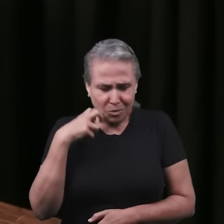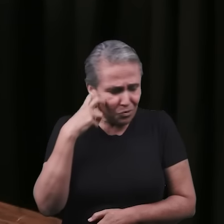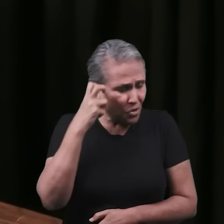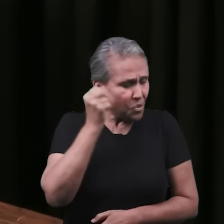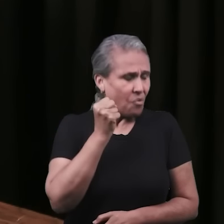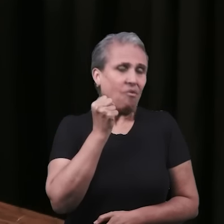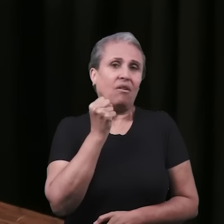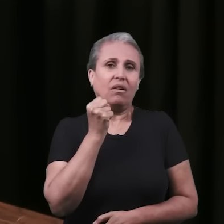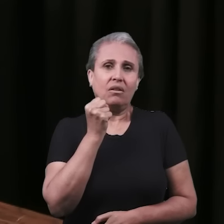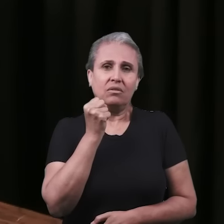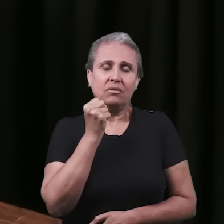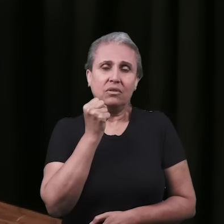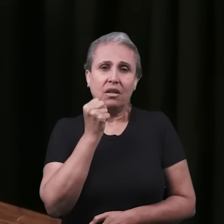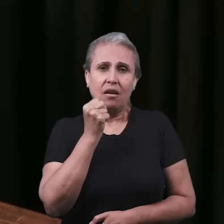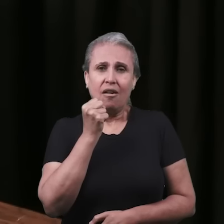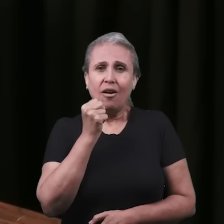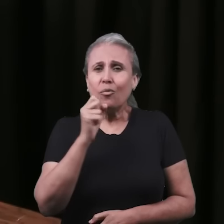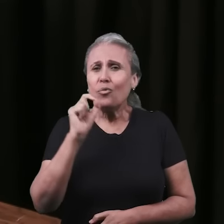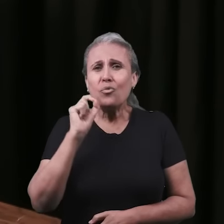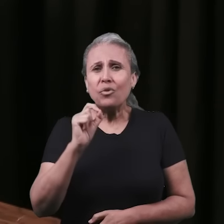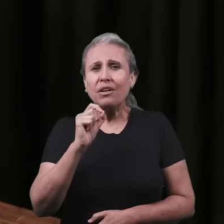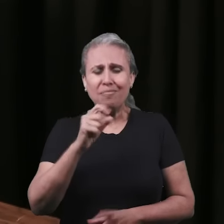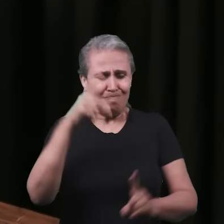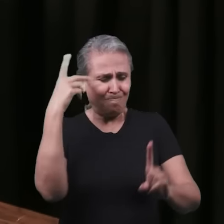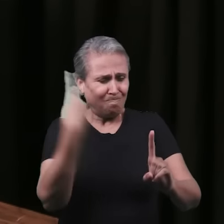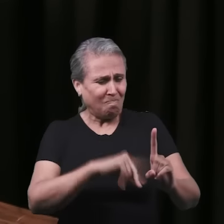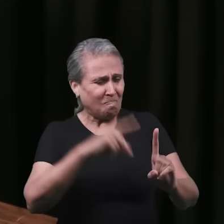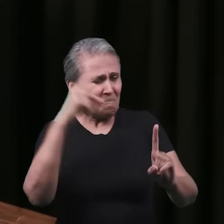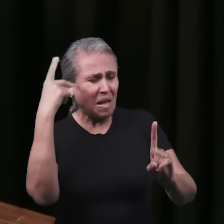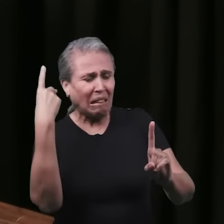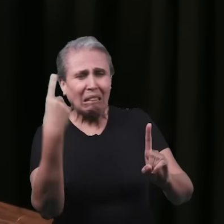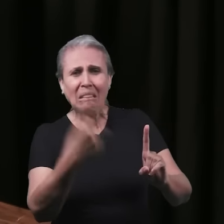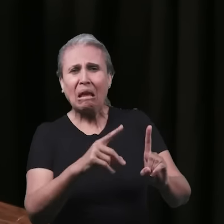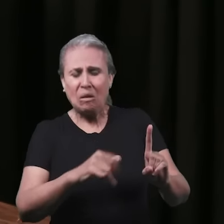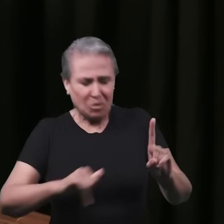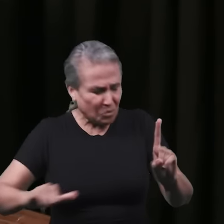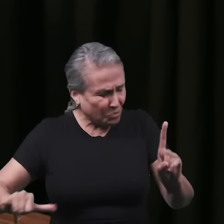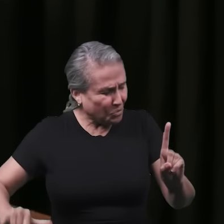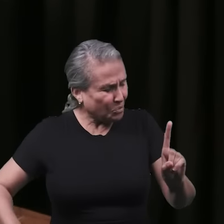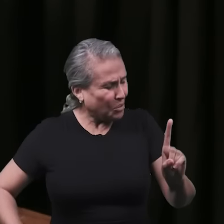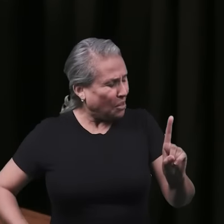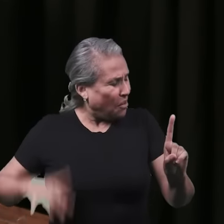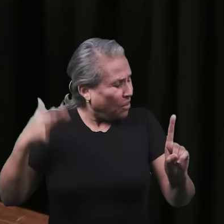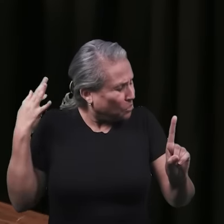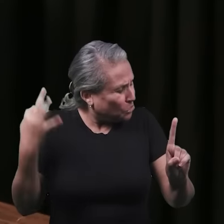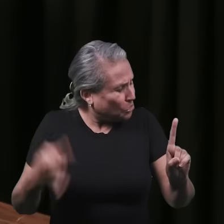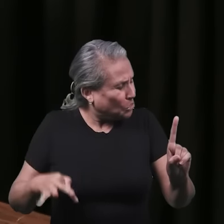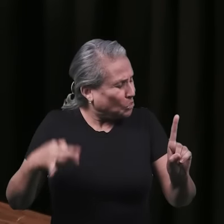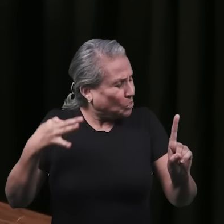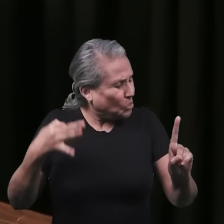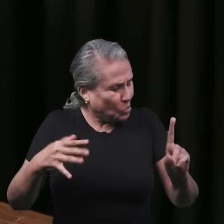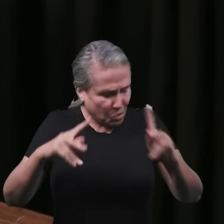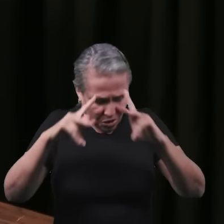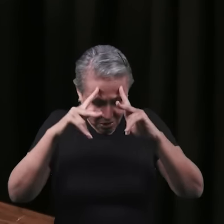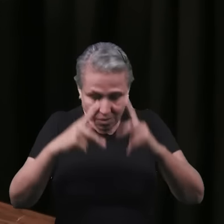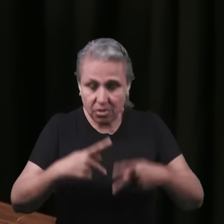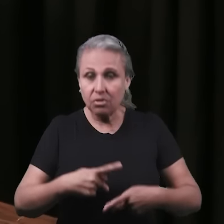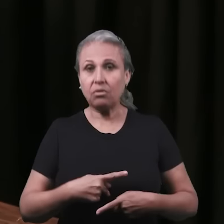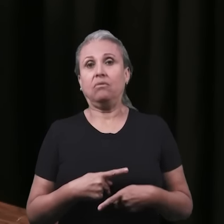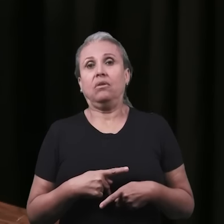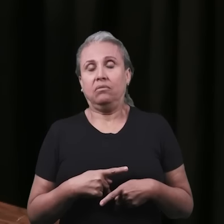que aconteceu, o que fizeram com o seu corpo, né? O aspecto de dor humana que sentiu, né?